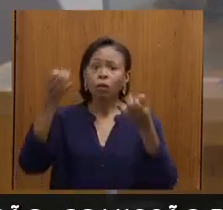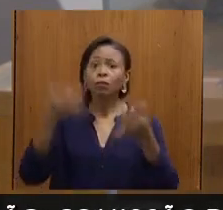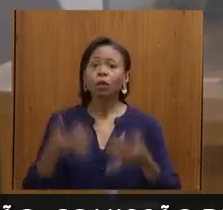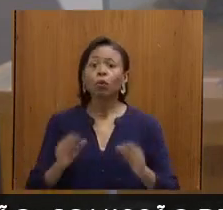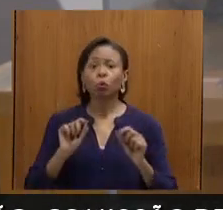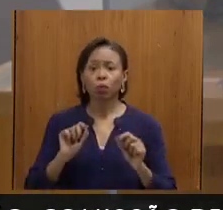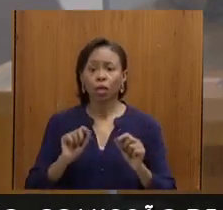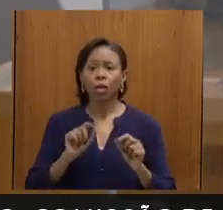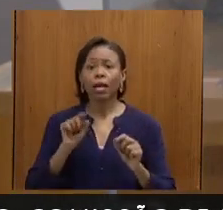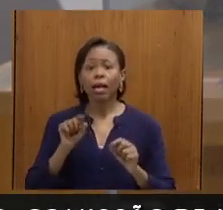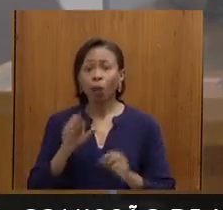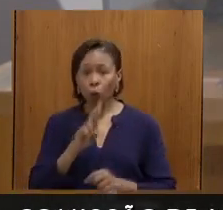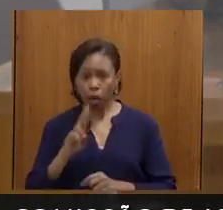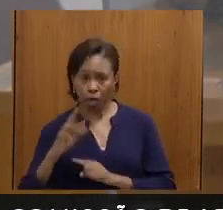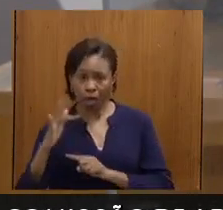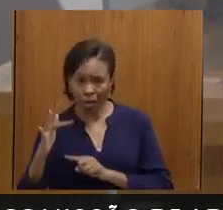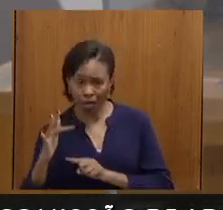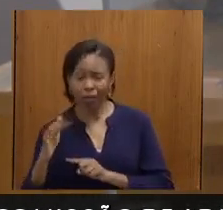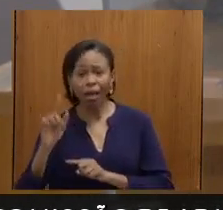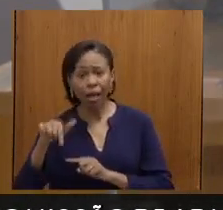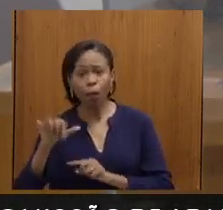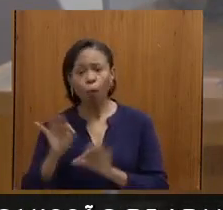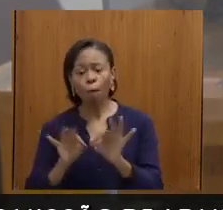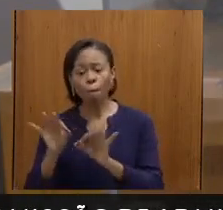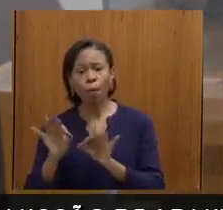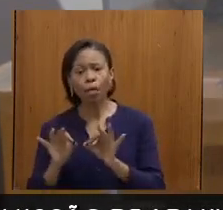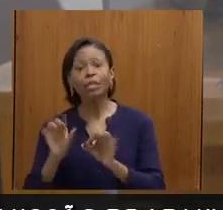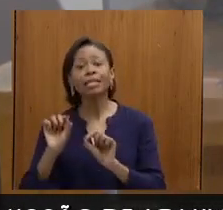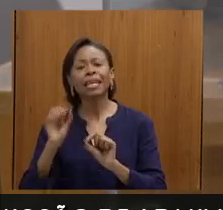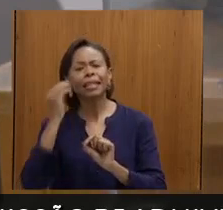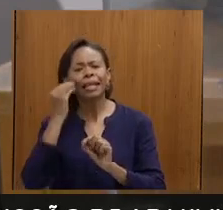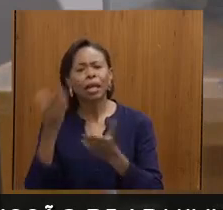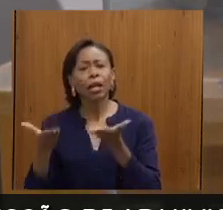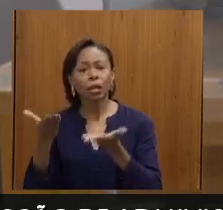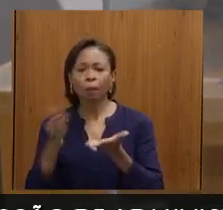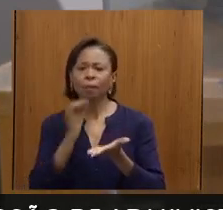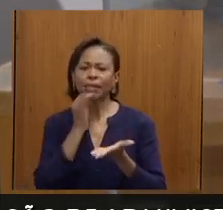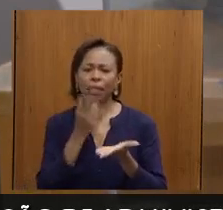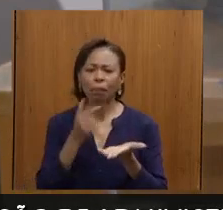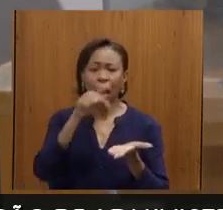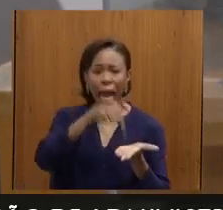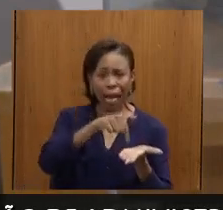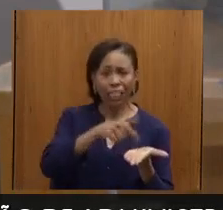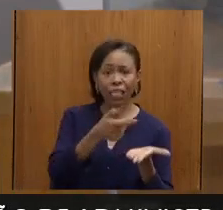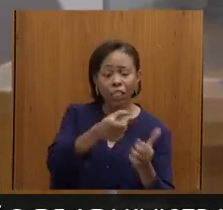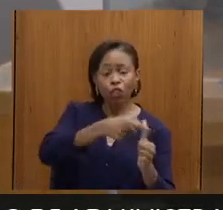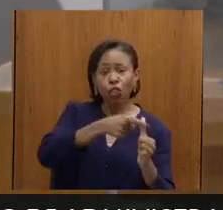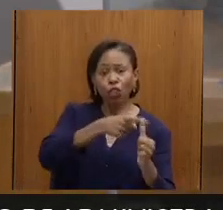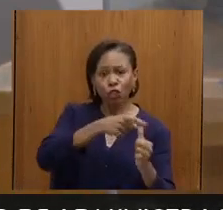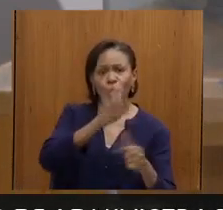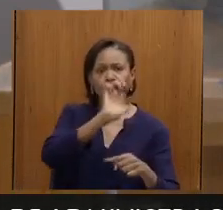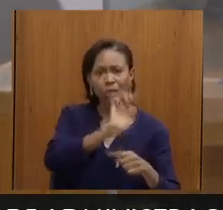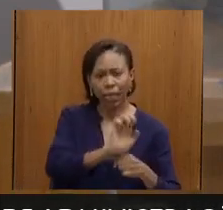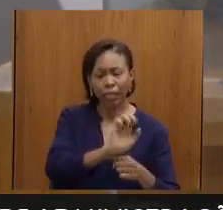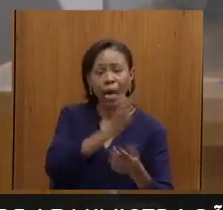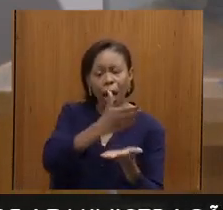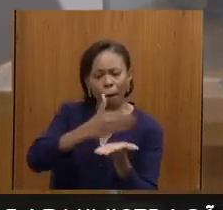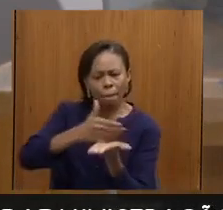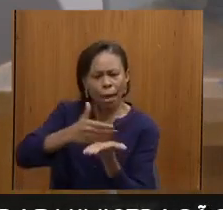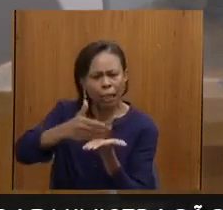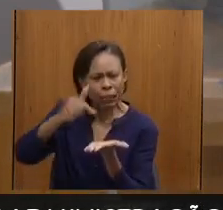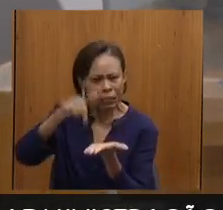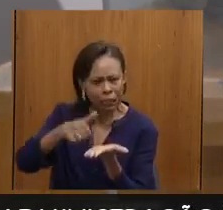na prática, ele busca o equilíbrio entre, olha, aqui está a dívida do Estado, aqui estão as parcelas de pagamento e o tempo que vocês